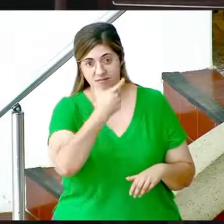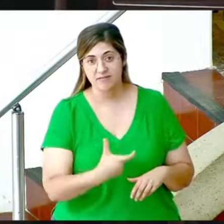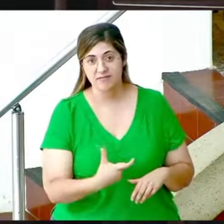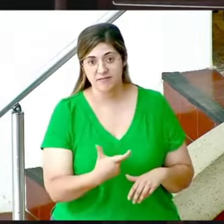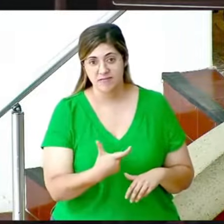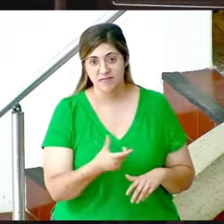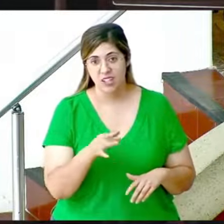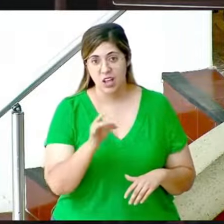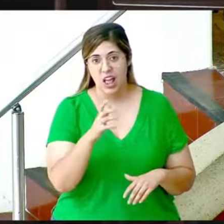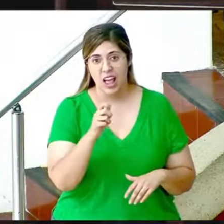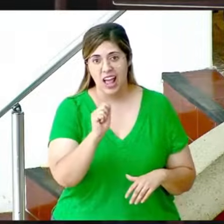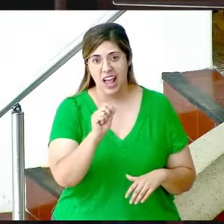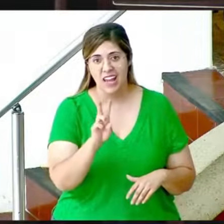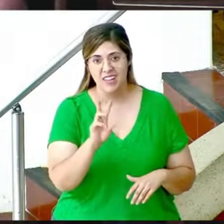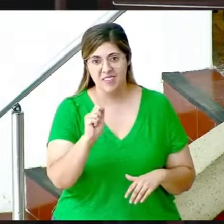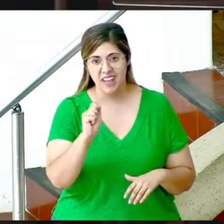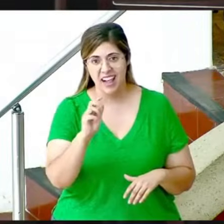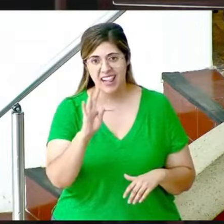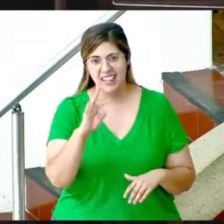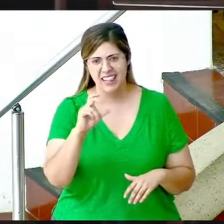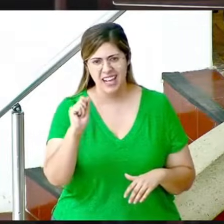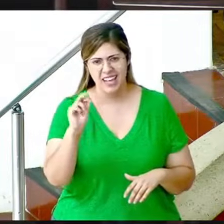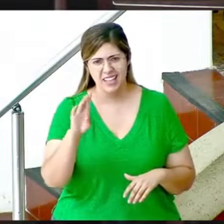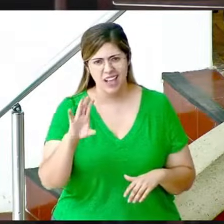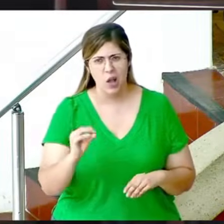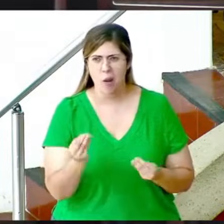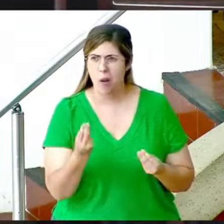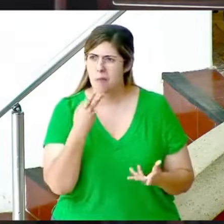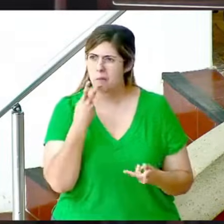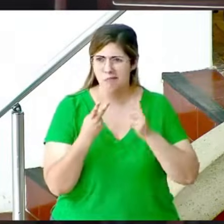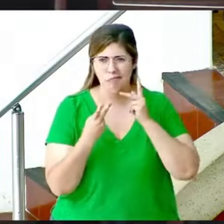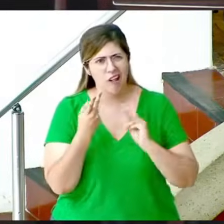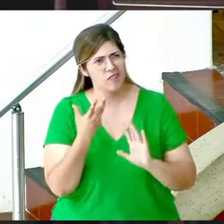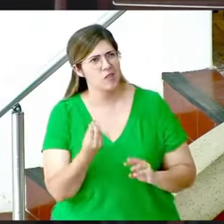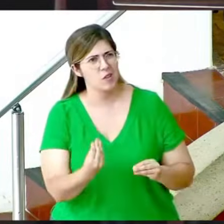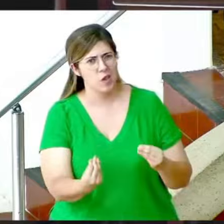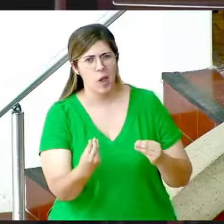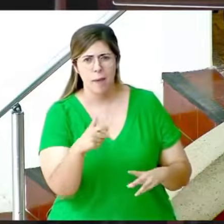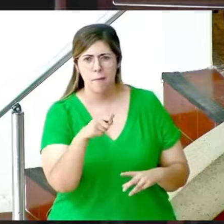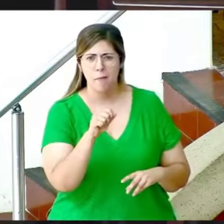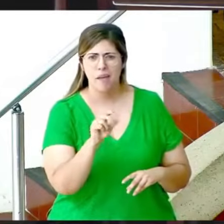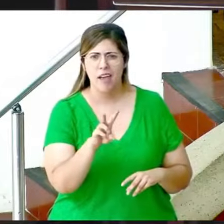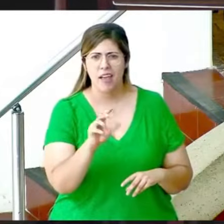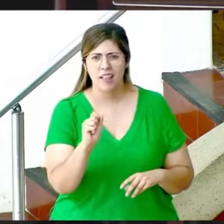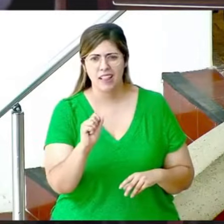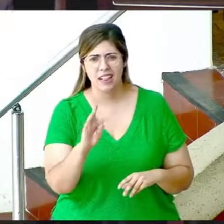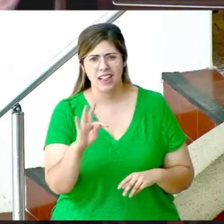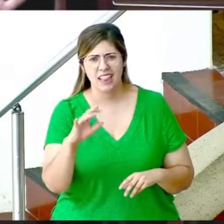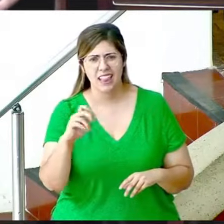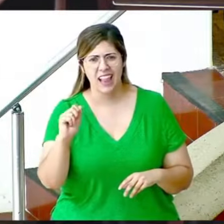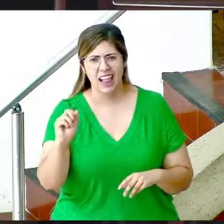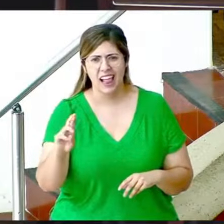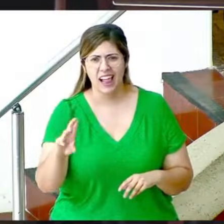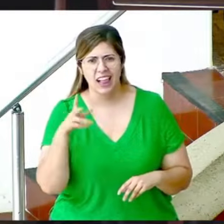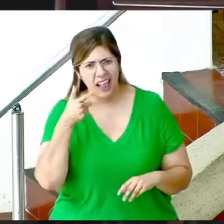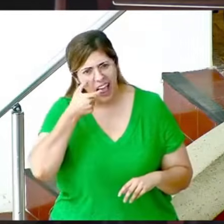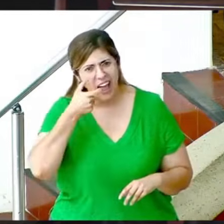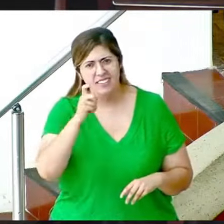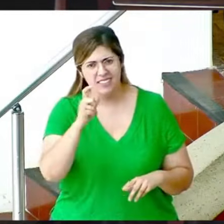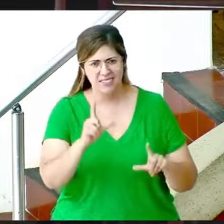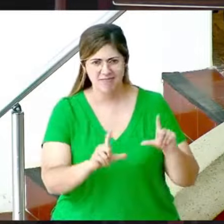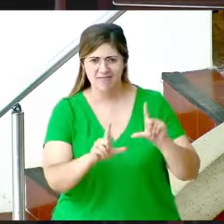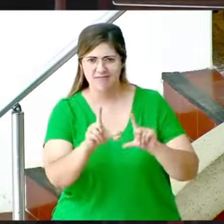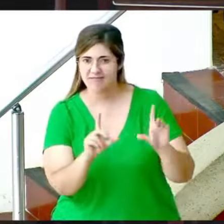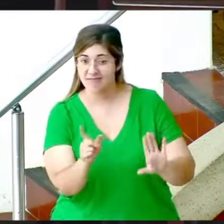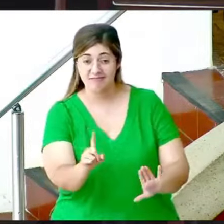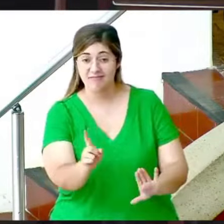Eu sei, alguns perguntam, meu Deus, do que ele está falando? O que é Avatar? Avatar não é o filme lá que nós estamos vendo, né?